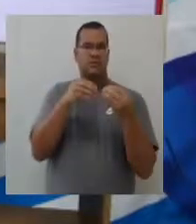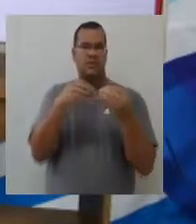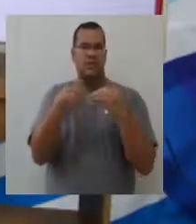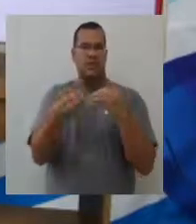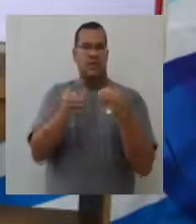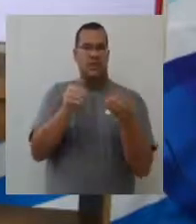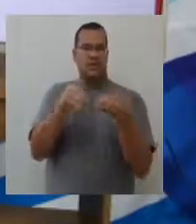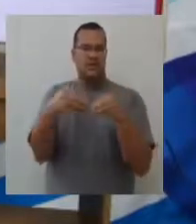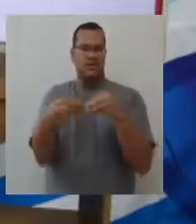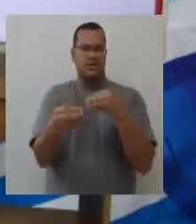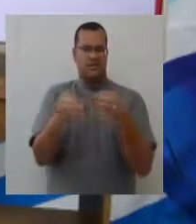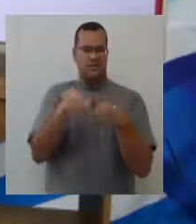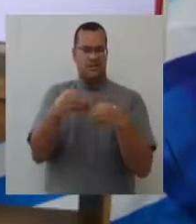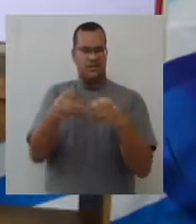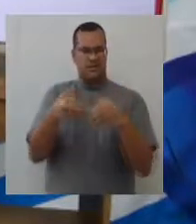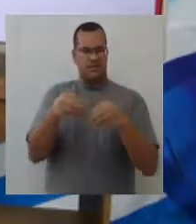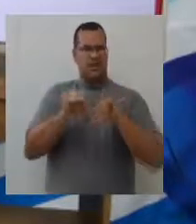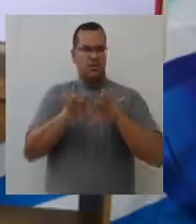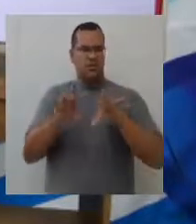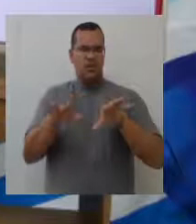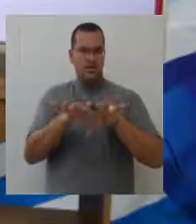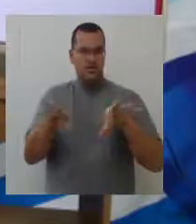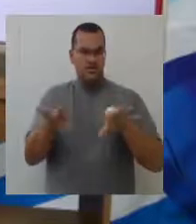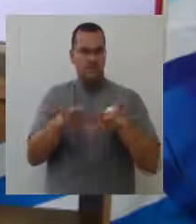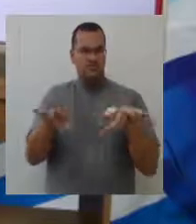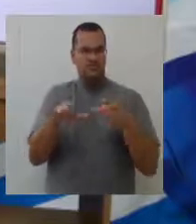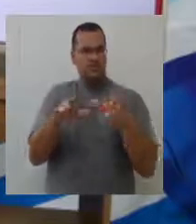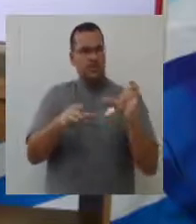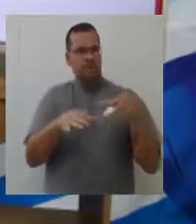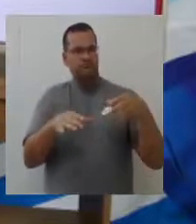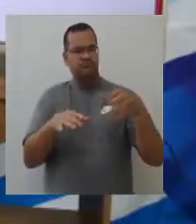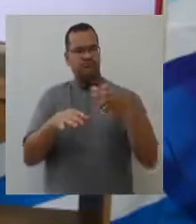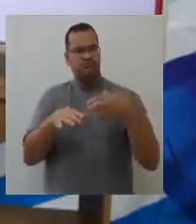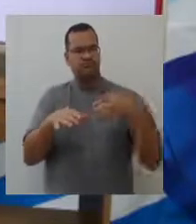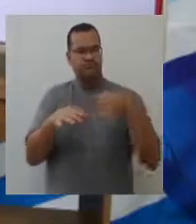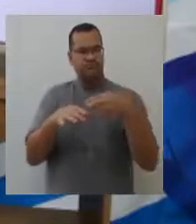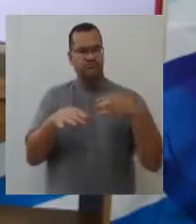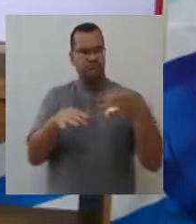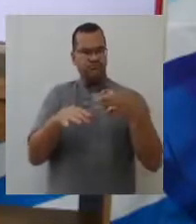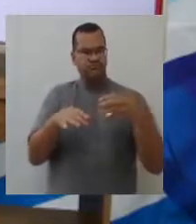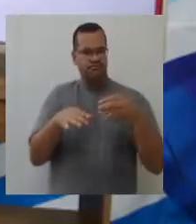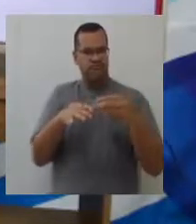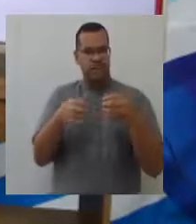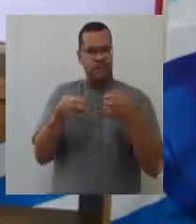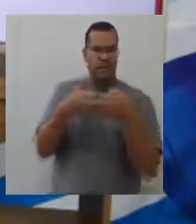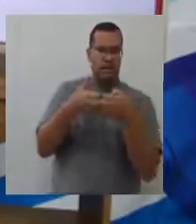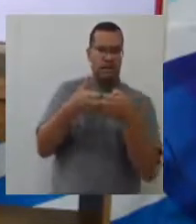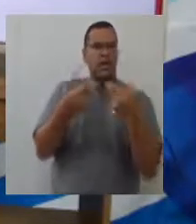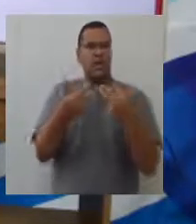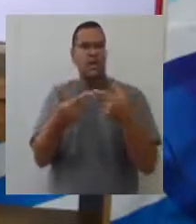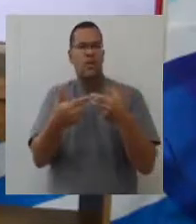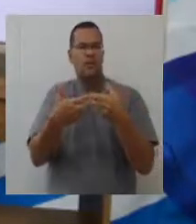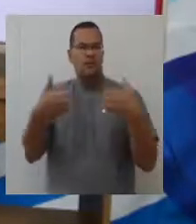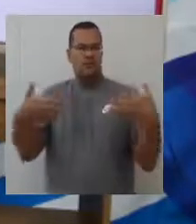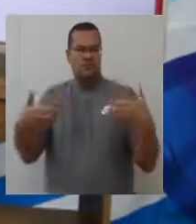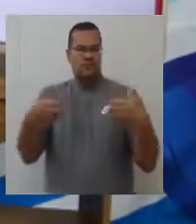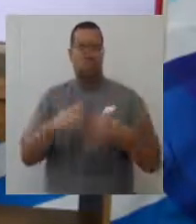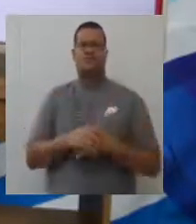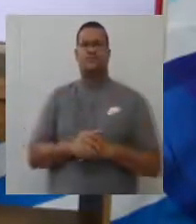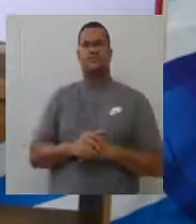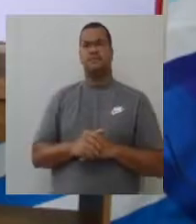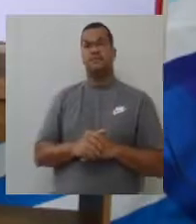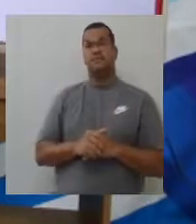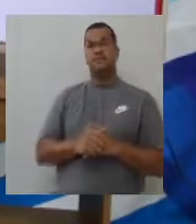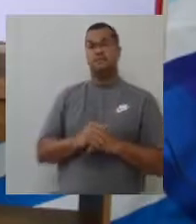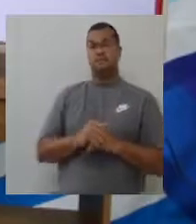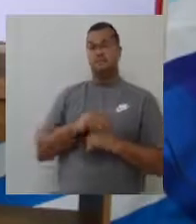maleabilidade no líquido, tá? Porque o poder de atração é mais ou menos igual ao poder de repulsão, ok? Então, nós temos o seguinte.